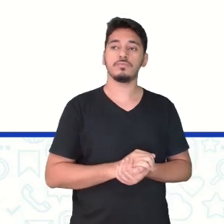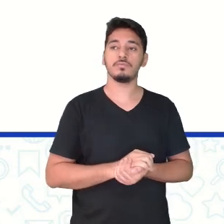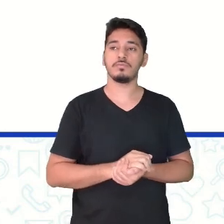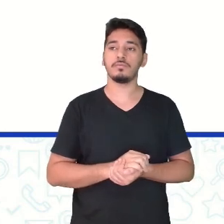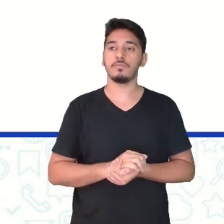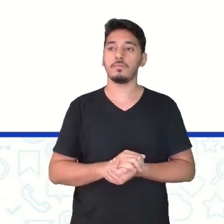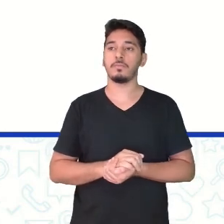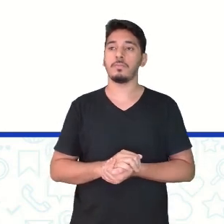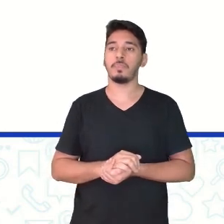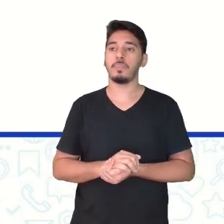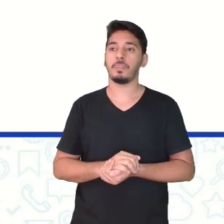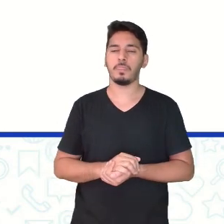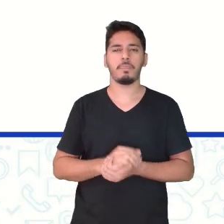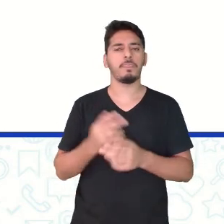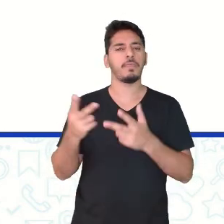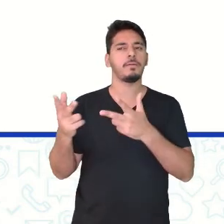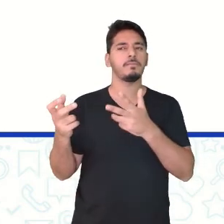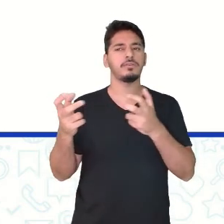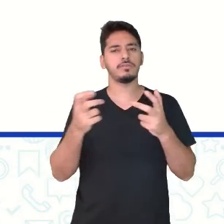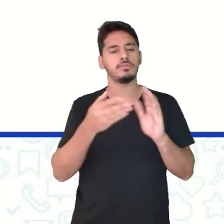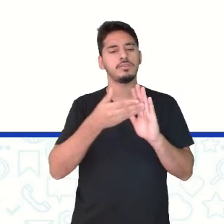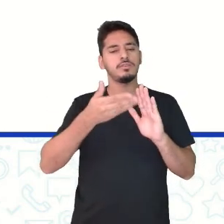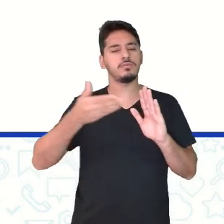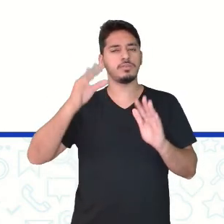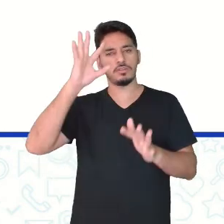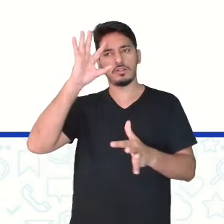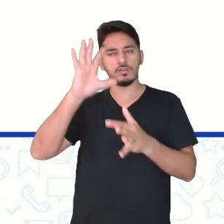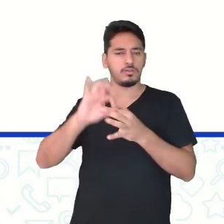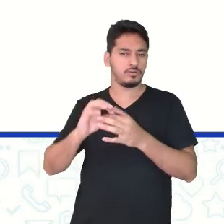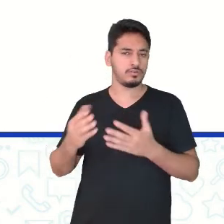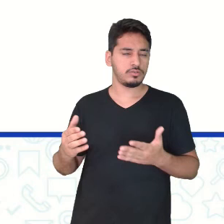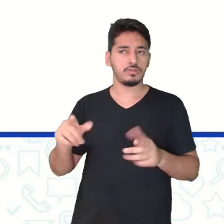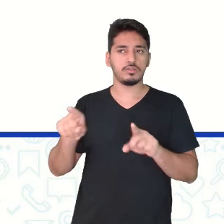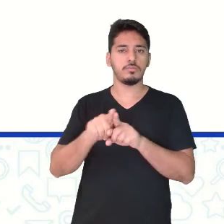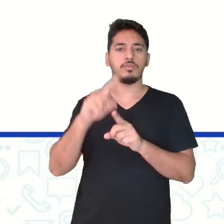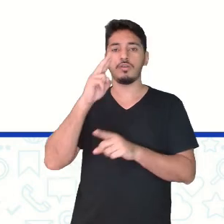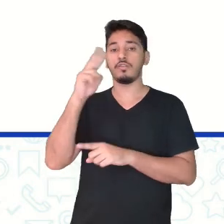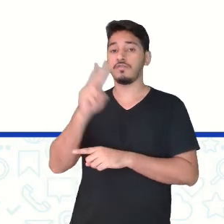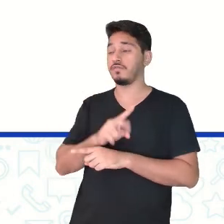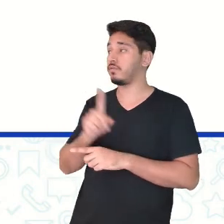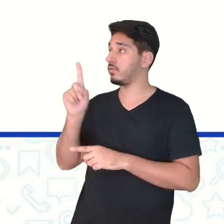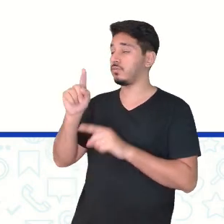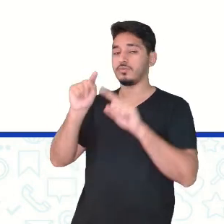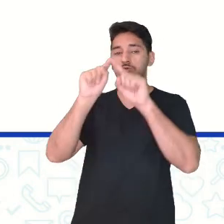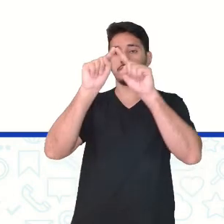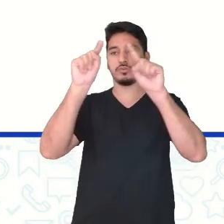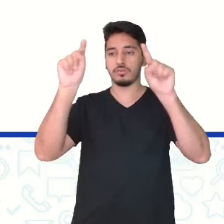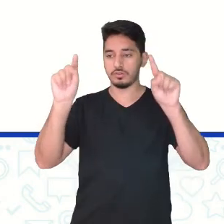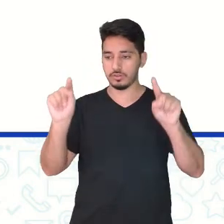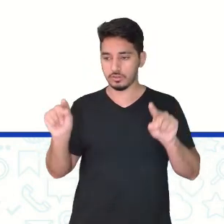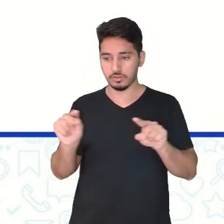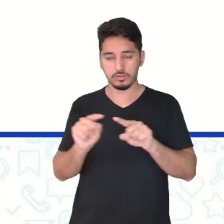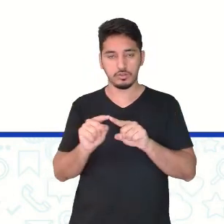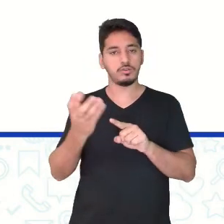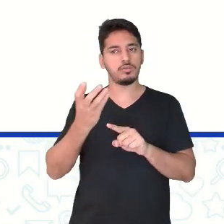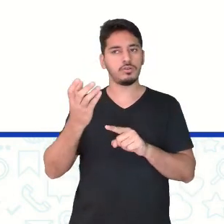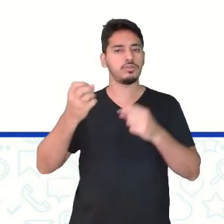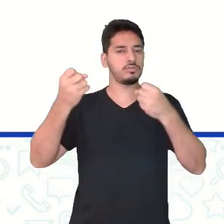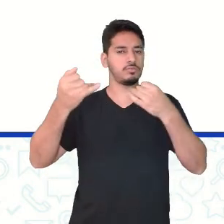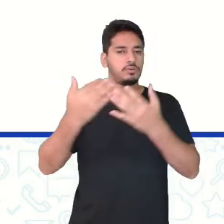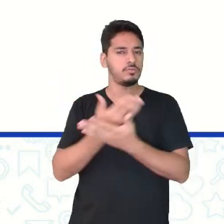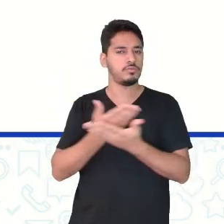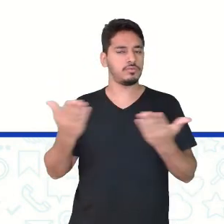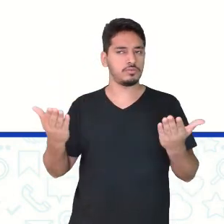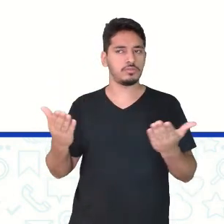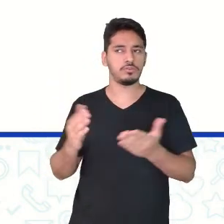Exatamente. Então observa que a sequência lógica é dessa maneira. Também a gente viu essa questão aí de quadradinhos, que é onde eu queria detalhar para vocês